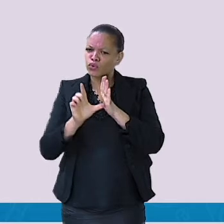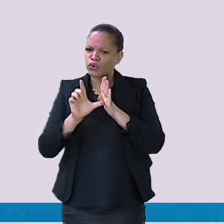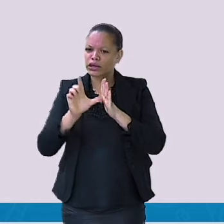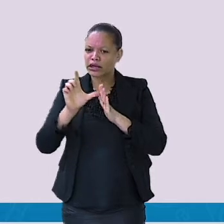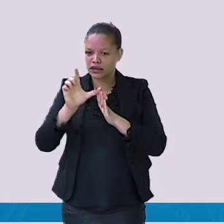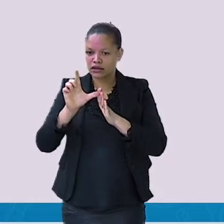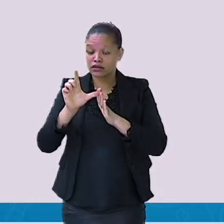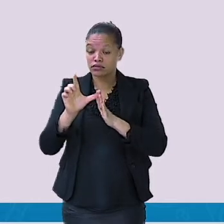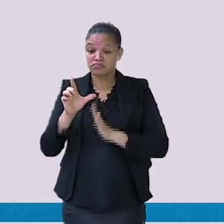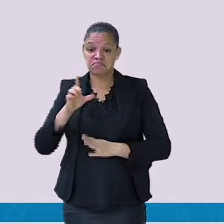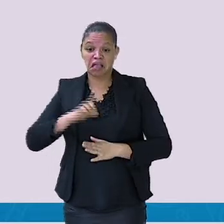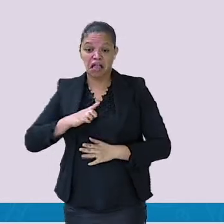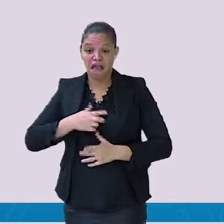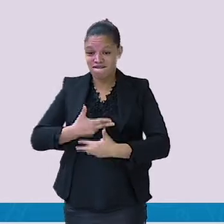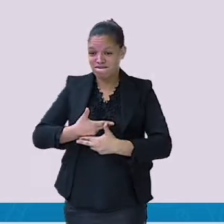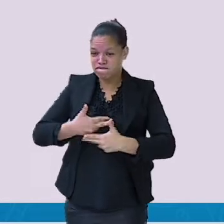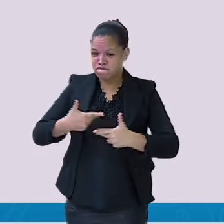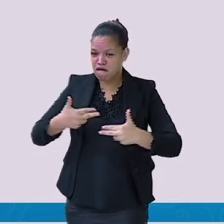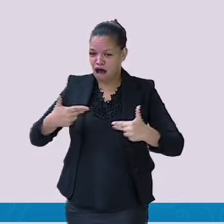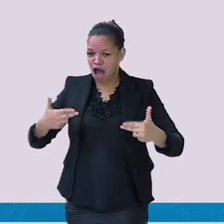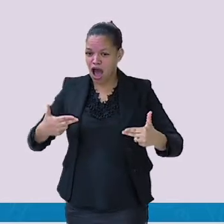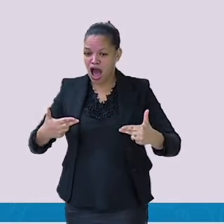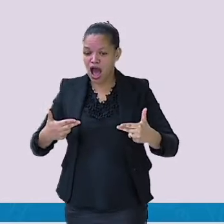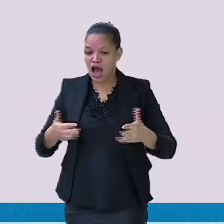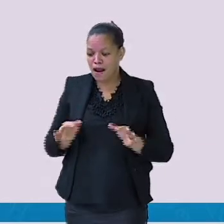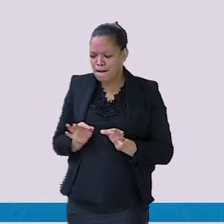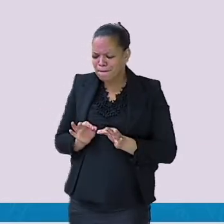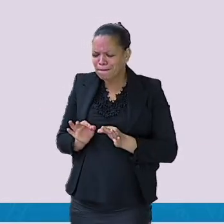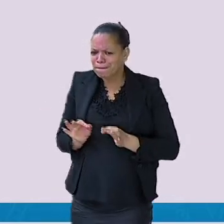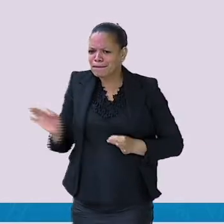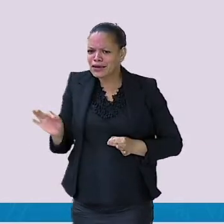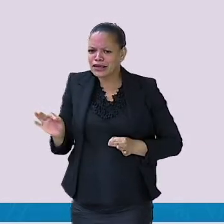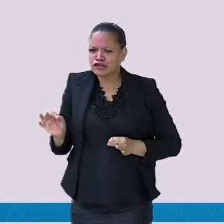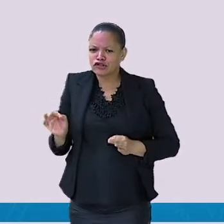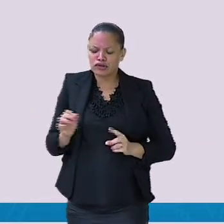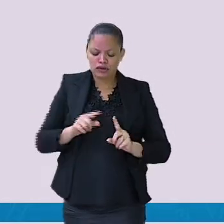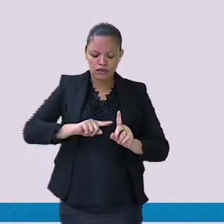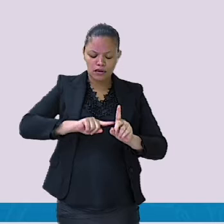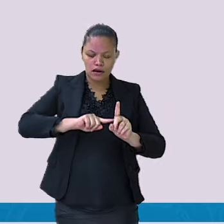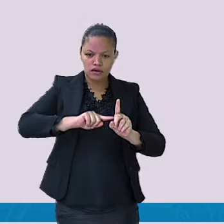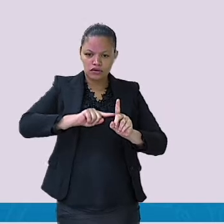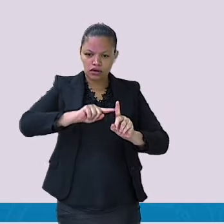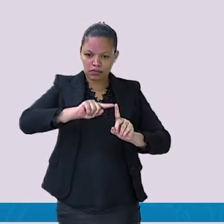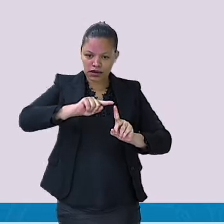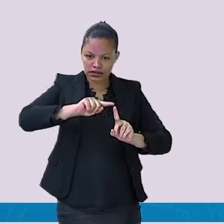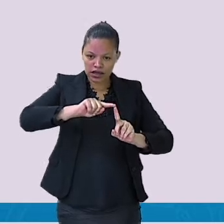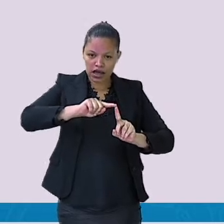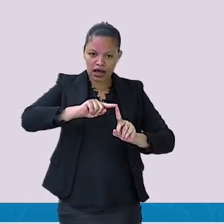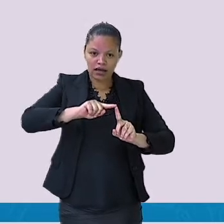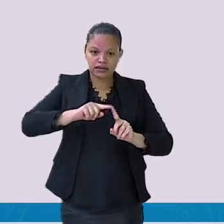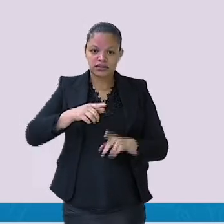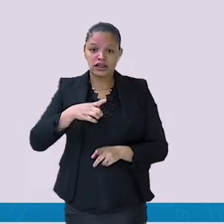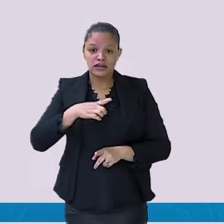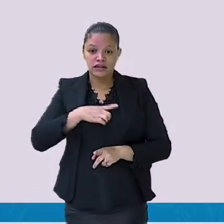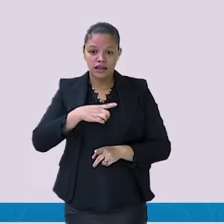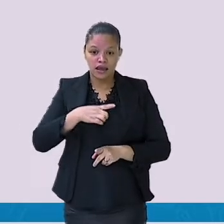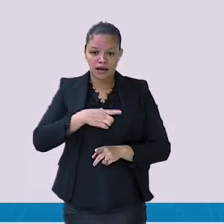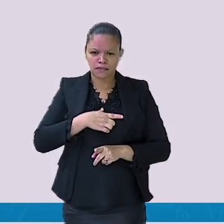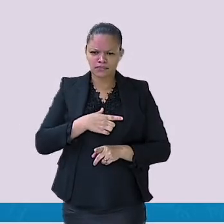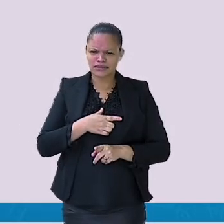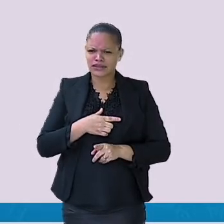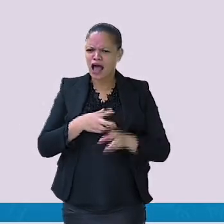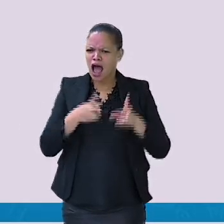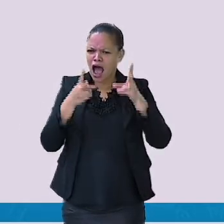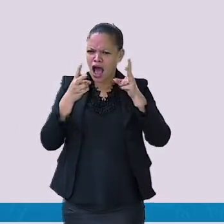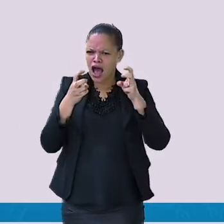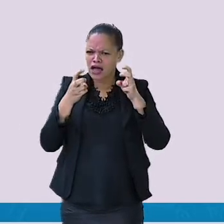os múltiplos e os submúltiplos. Então, nós temos aqui como múltiplos o quilolitro, que é representado pelo